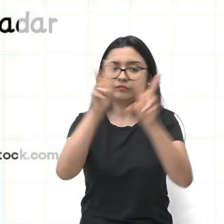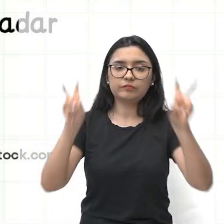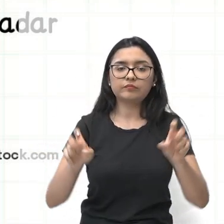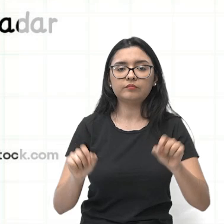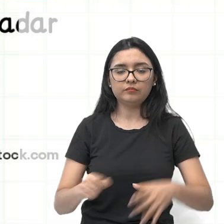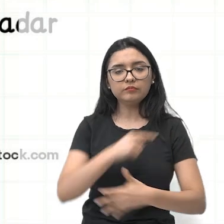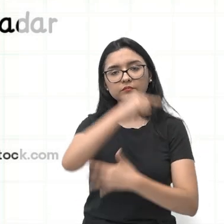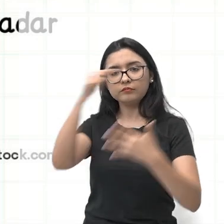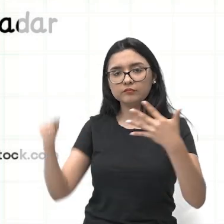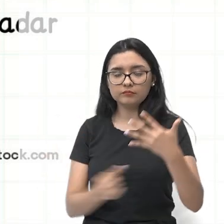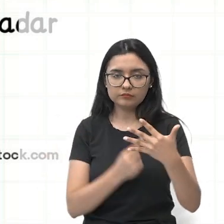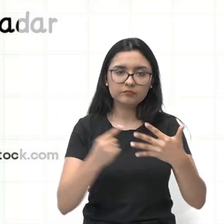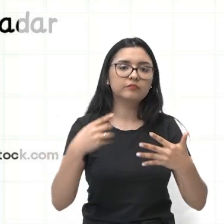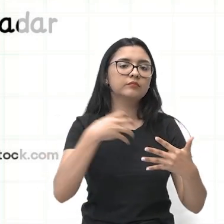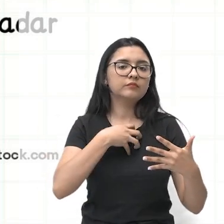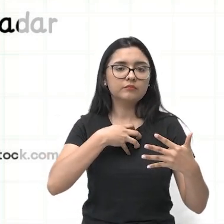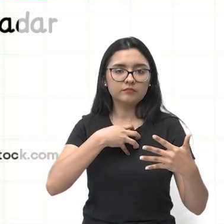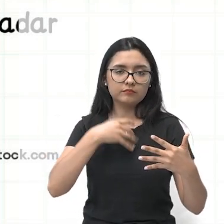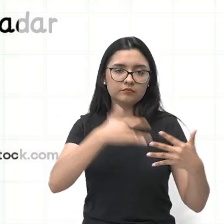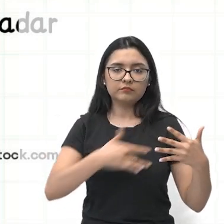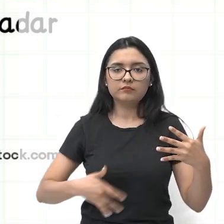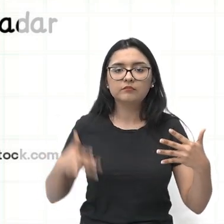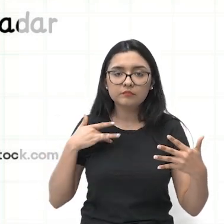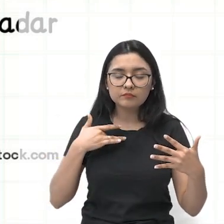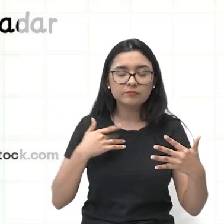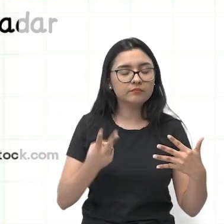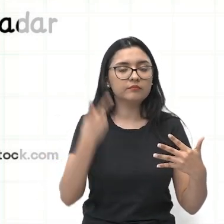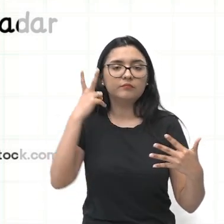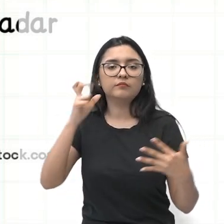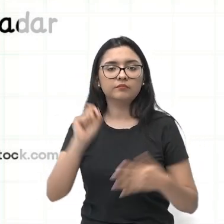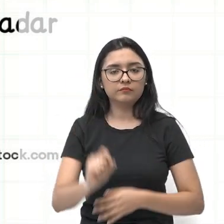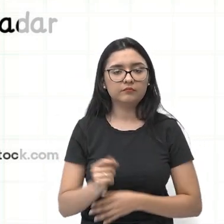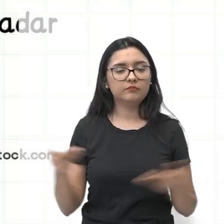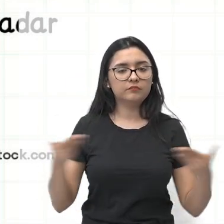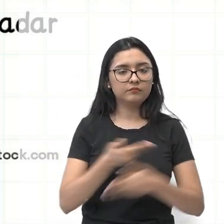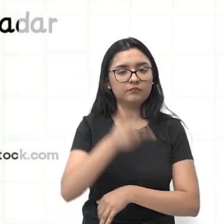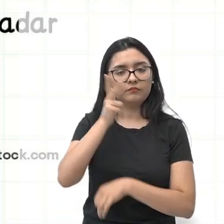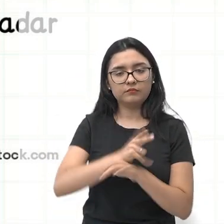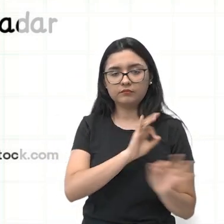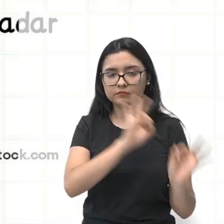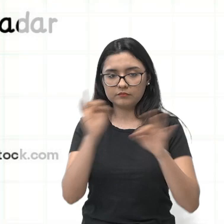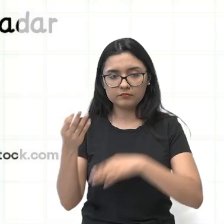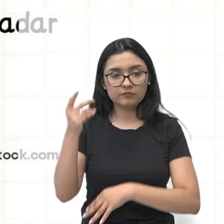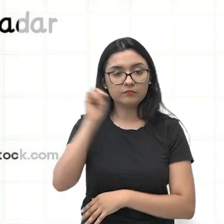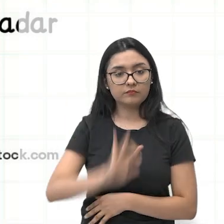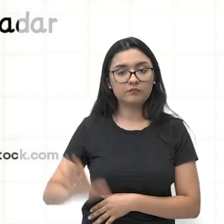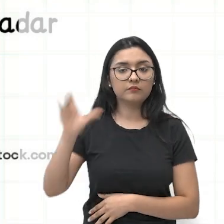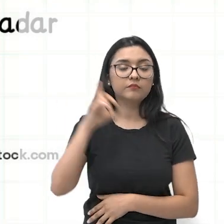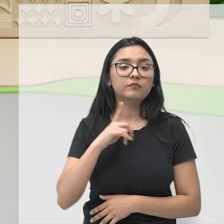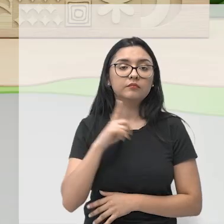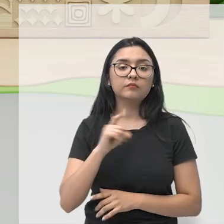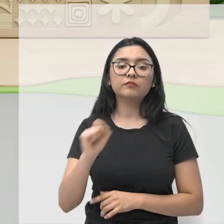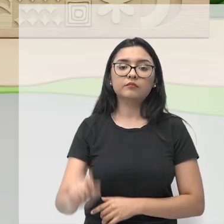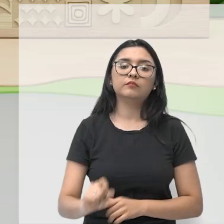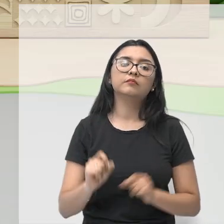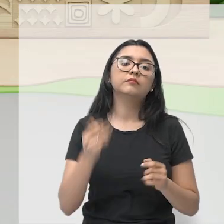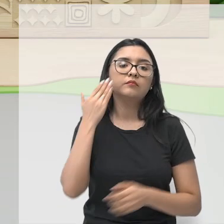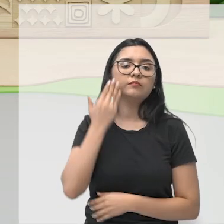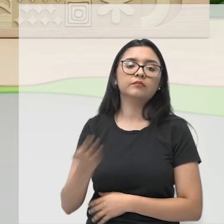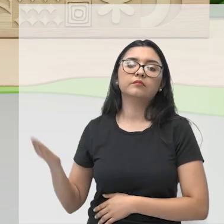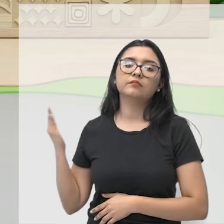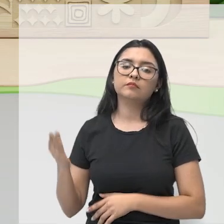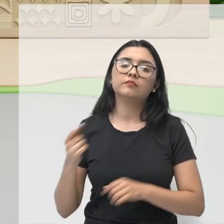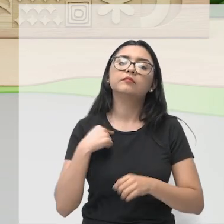sobre os nossos órgãos dos sentidos. Observem aqui na imagem. Nós temos a